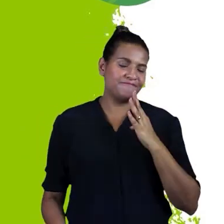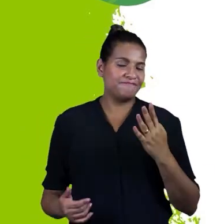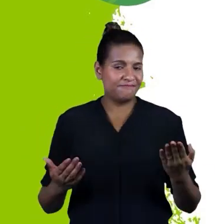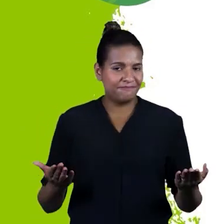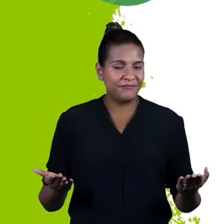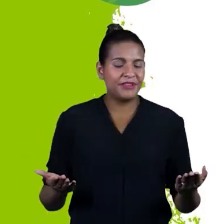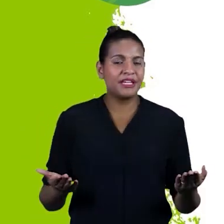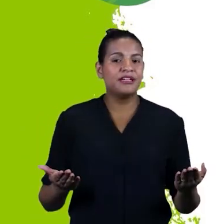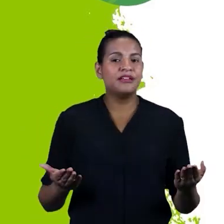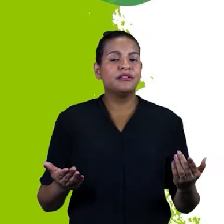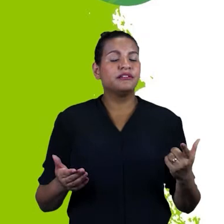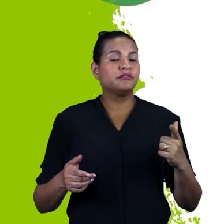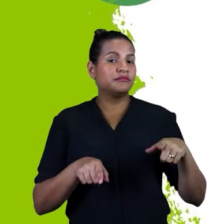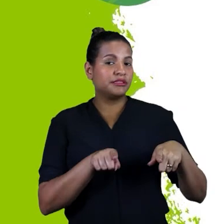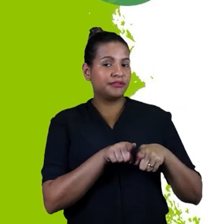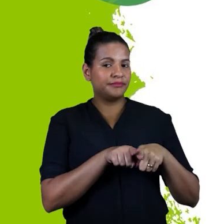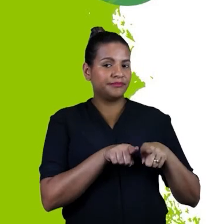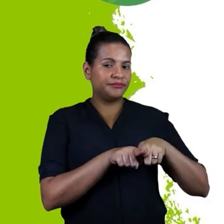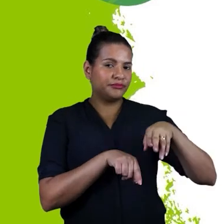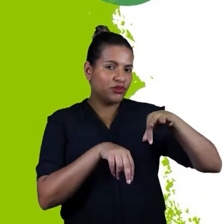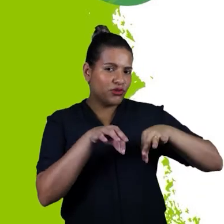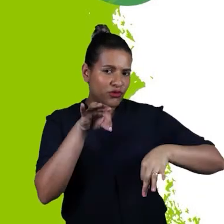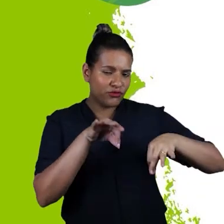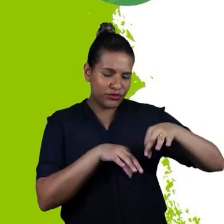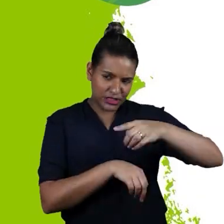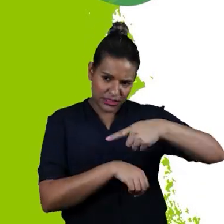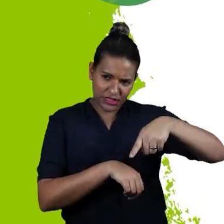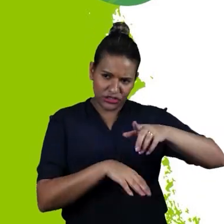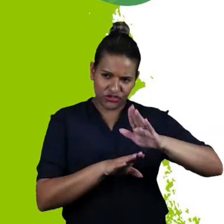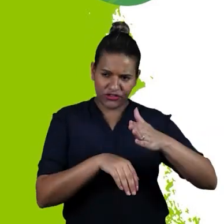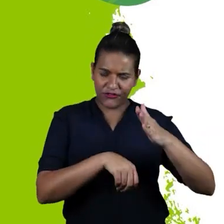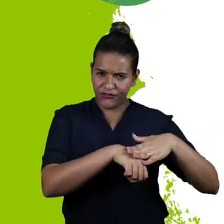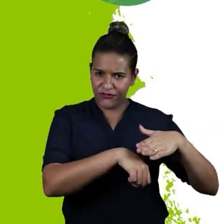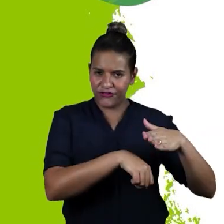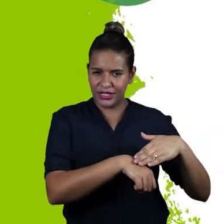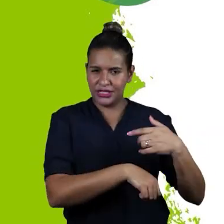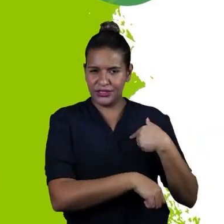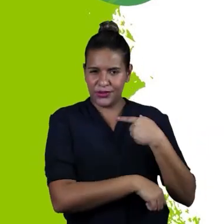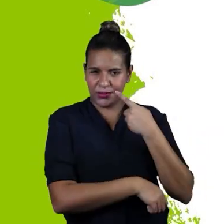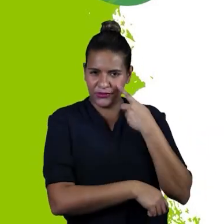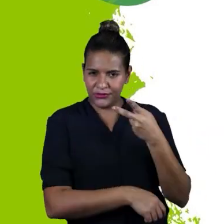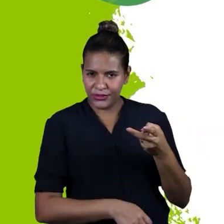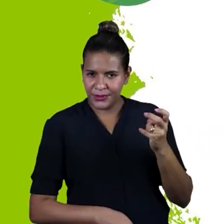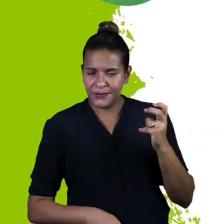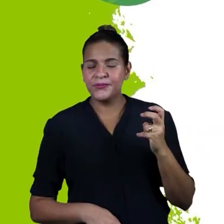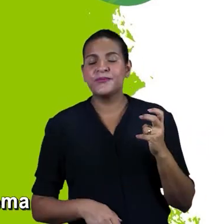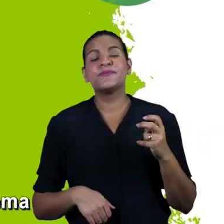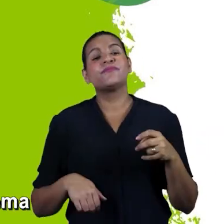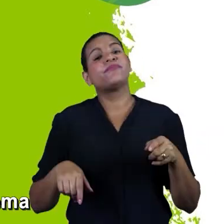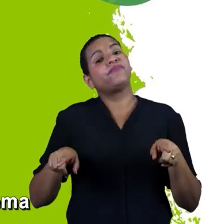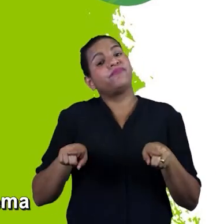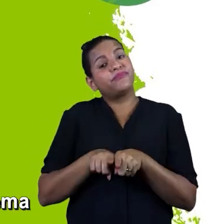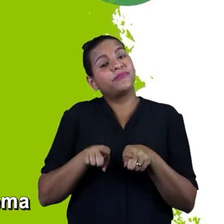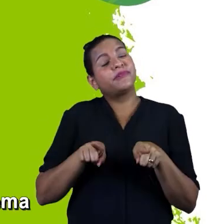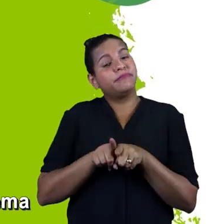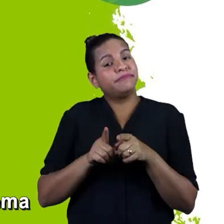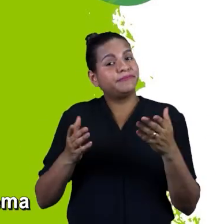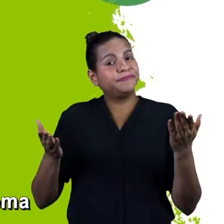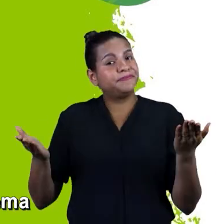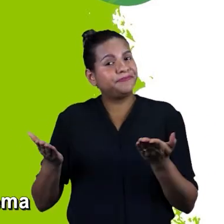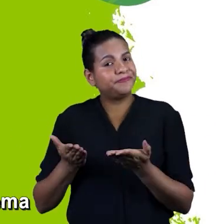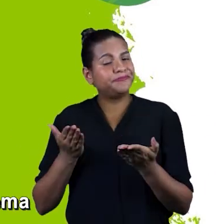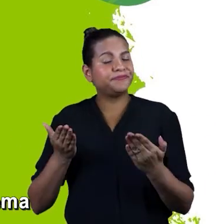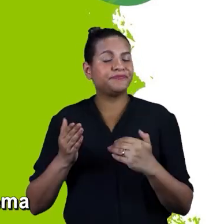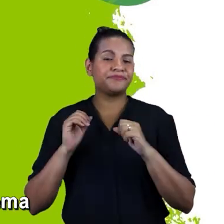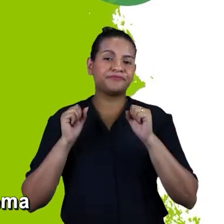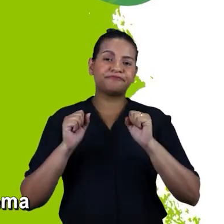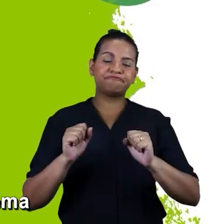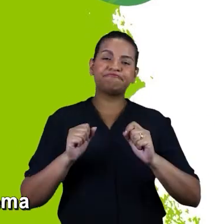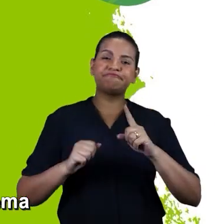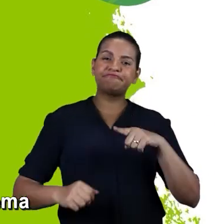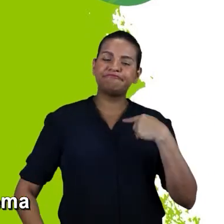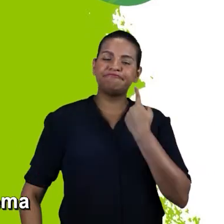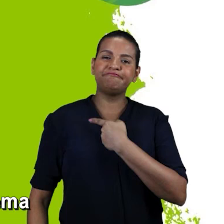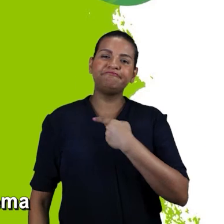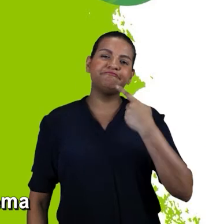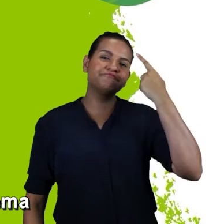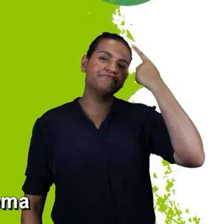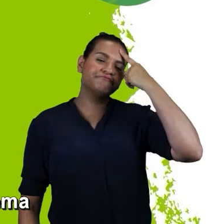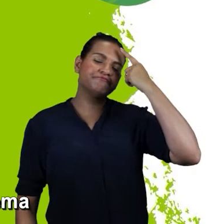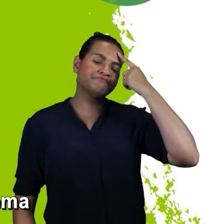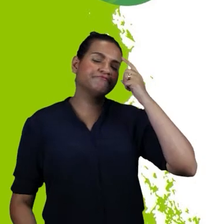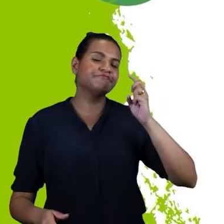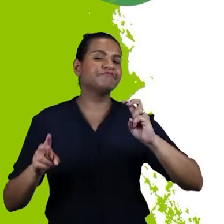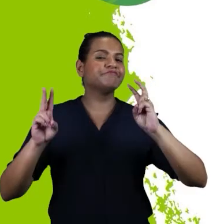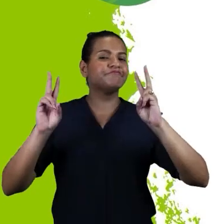a instituição também, né? Em algumas oficinas que eu vi que vocês fizeram. E agora eu acho que dá para partir realmente de falar sobre